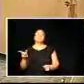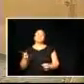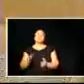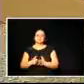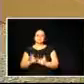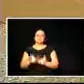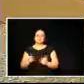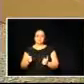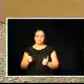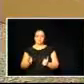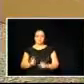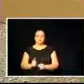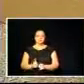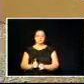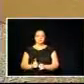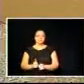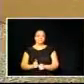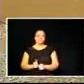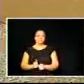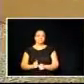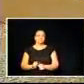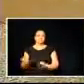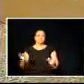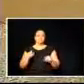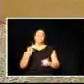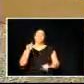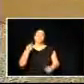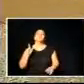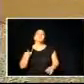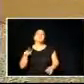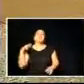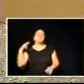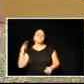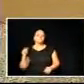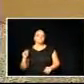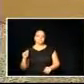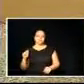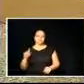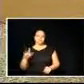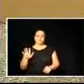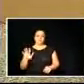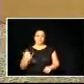Vereador João Vidal, o projeto está com Vossa Excelência? Não?